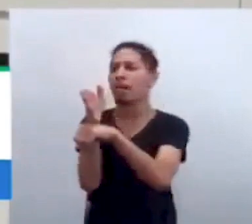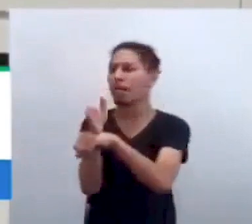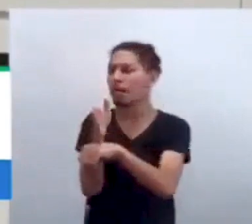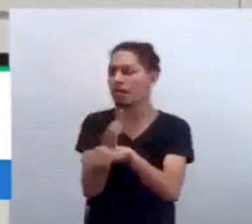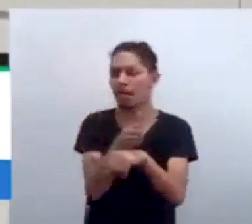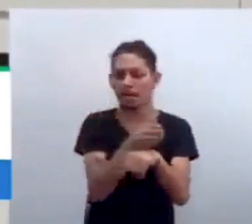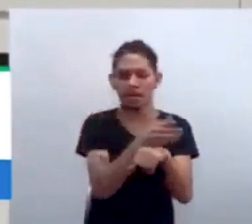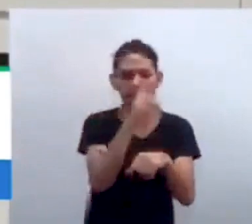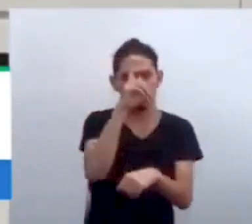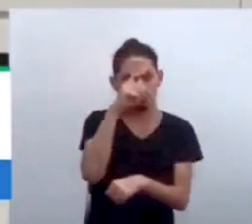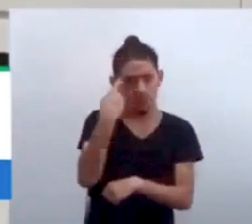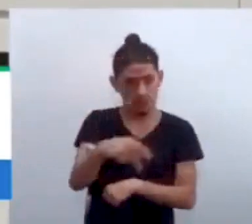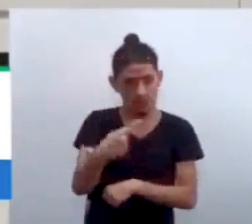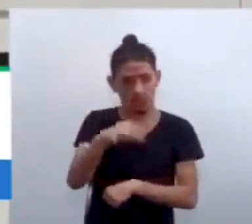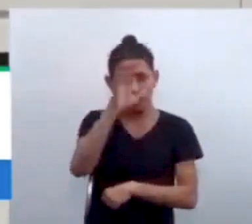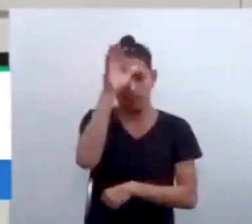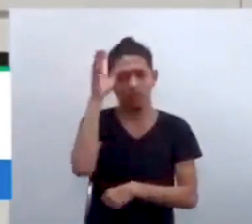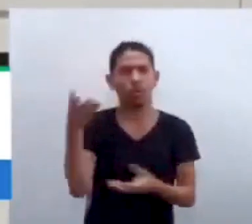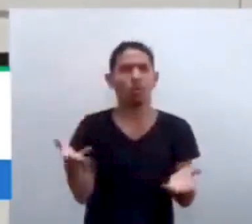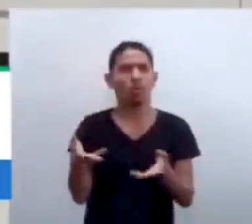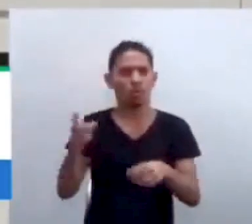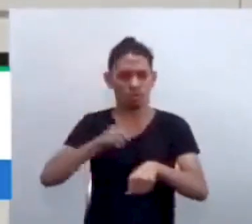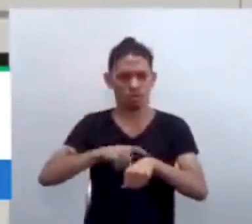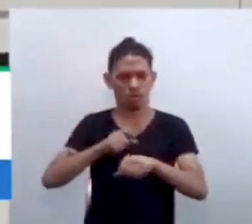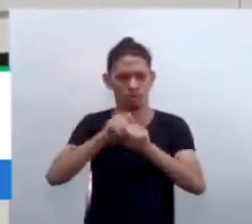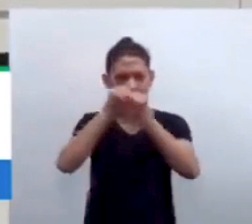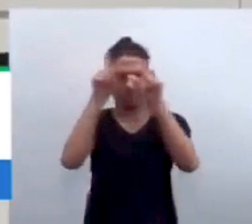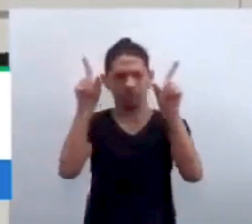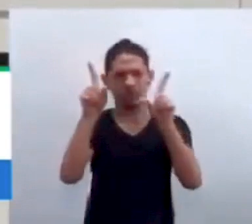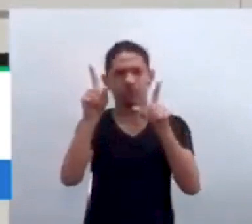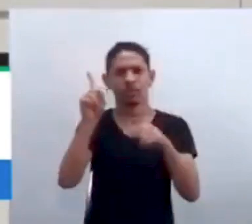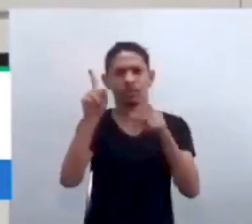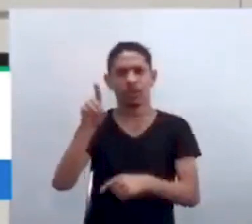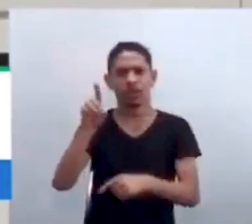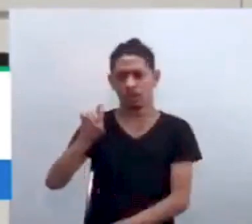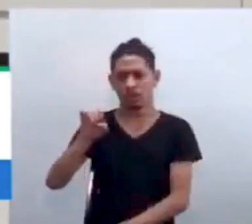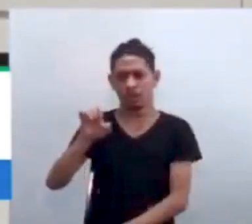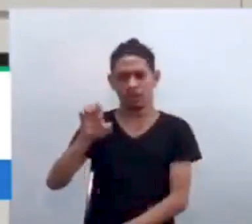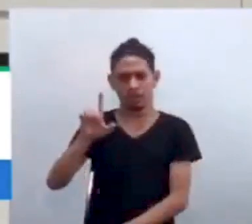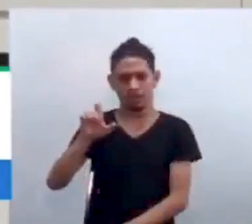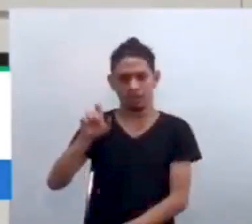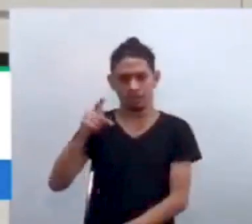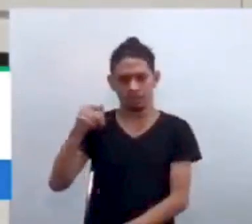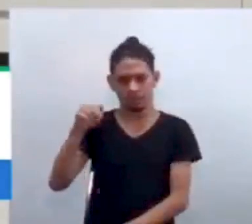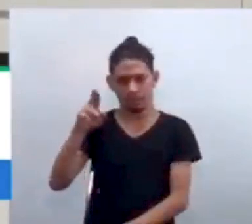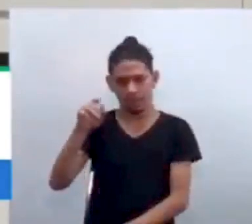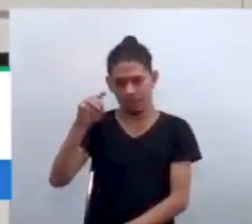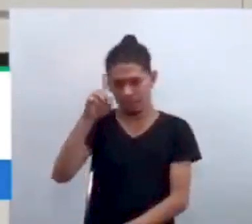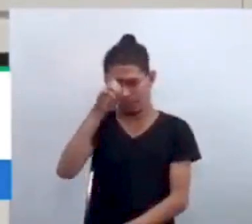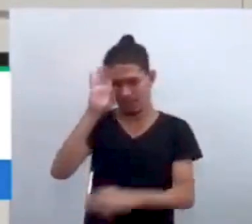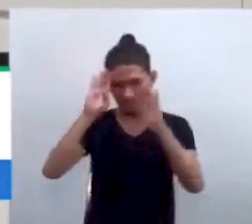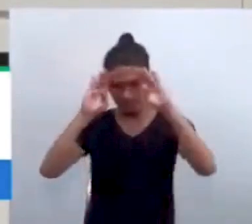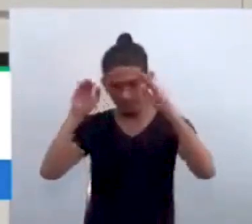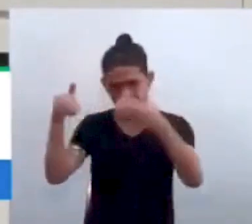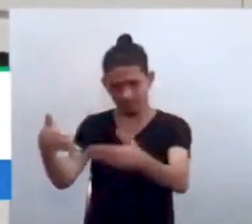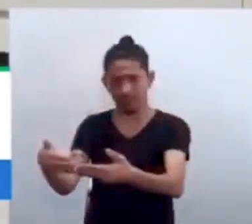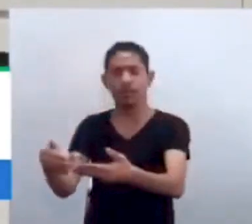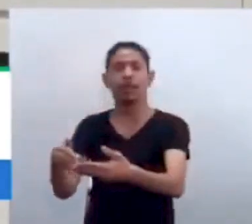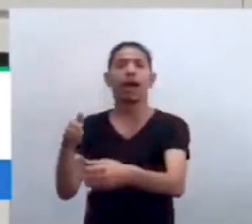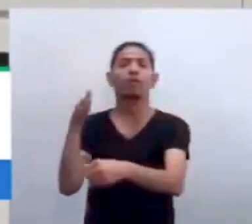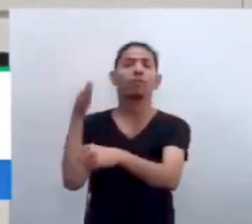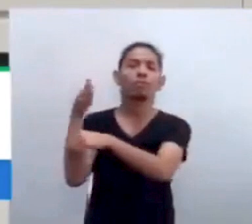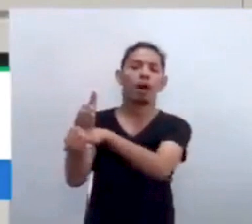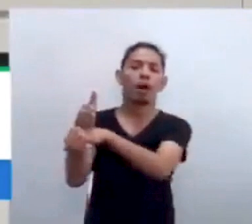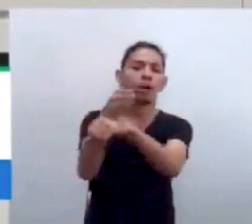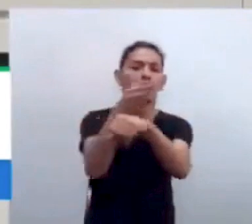saúde é tiveram hoje a gente teve cedo lá no hospital Delfina Aziz e assim também ela vai fazer com a equipe